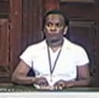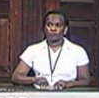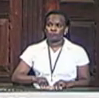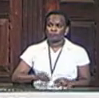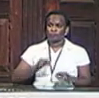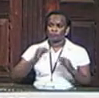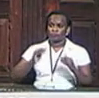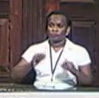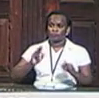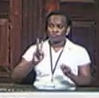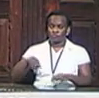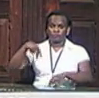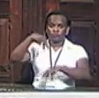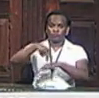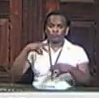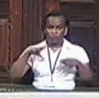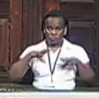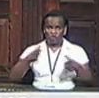levantar-se